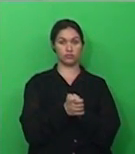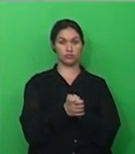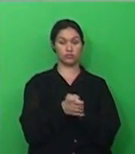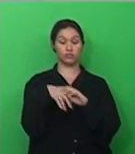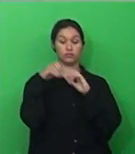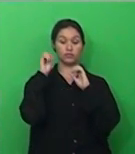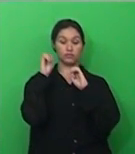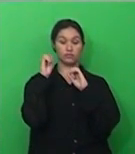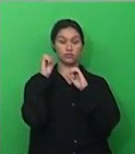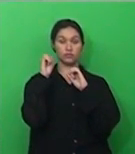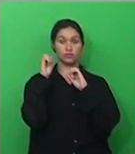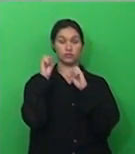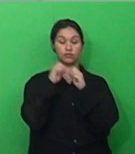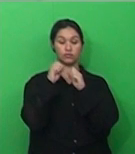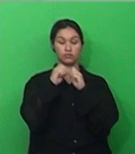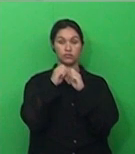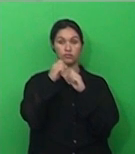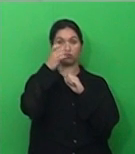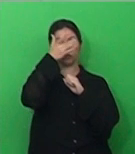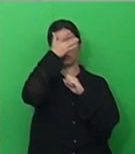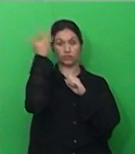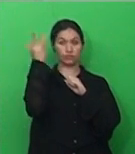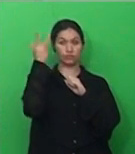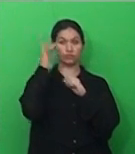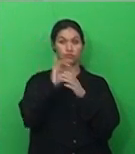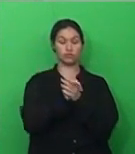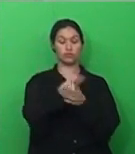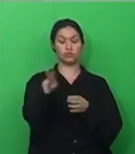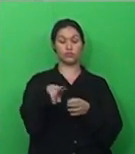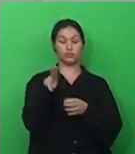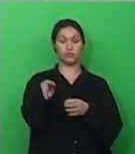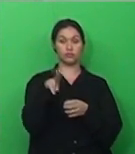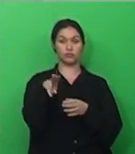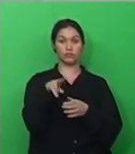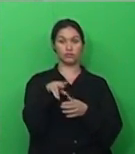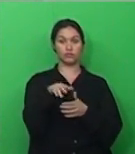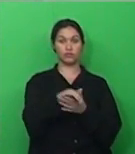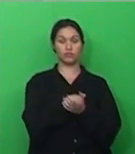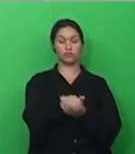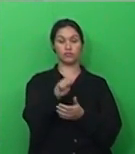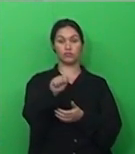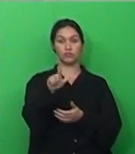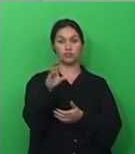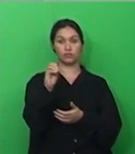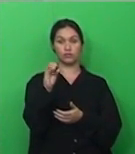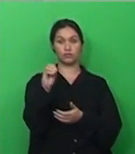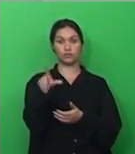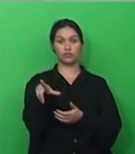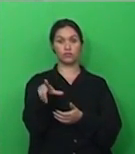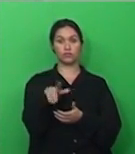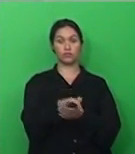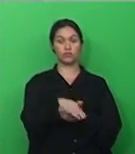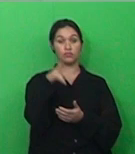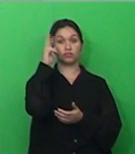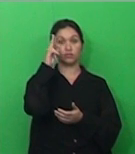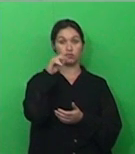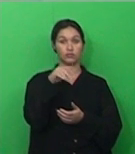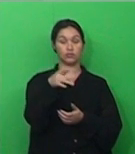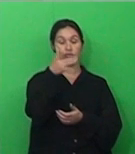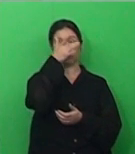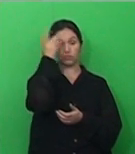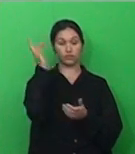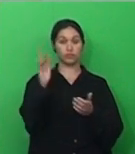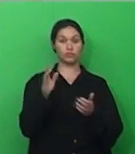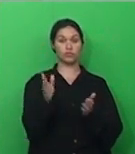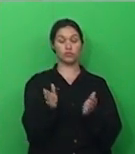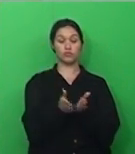eduquem, que façam que minimize a propagação. E geralmente a população mais afetada são as populações mais carentes. Vejo